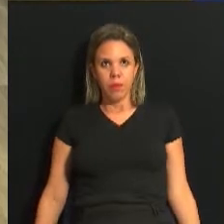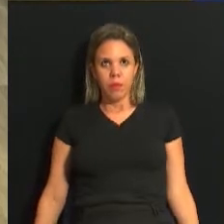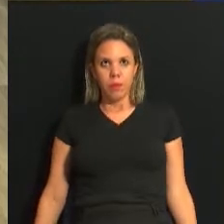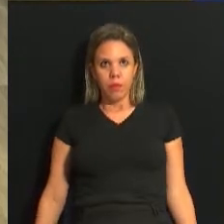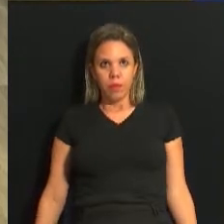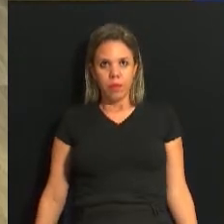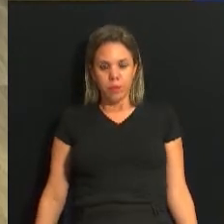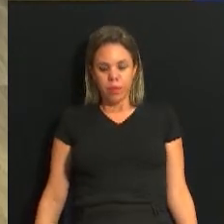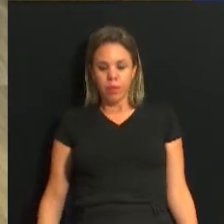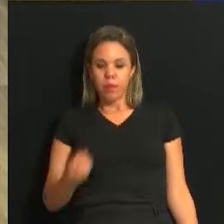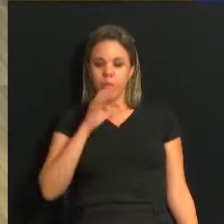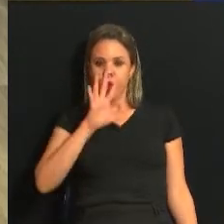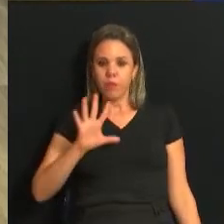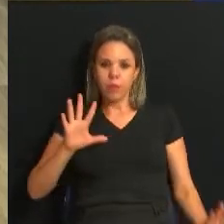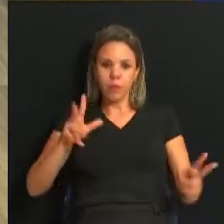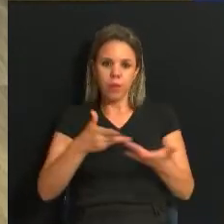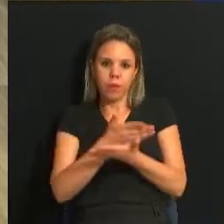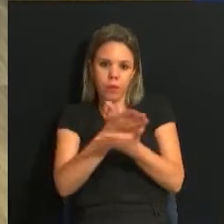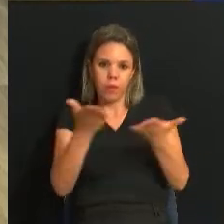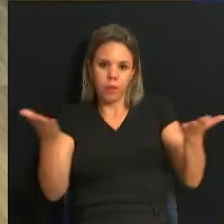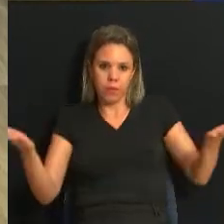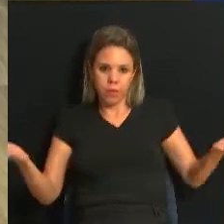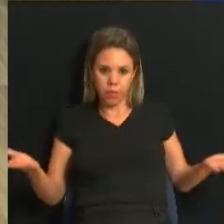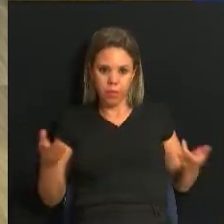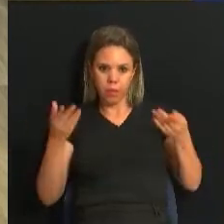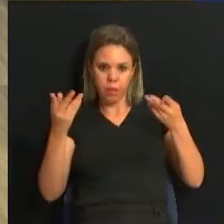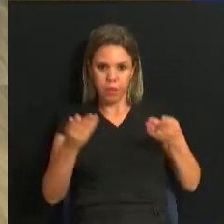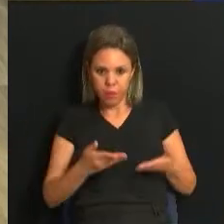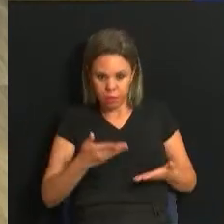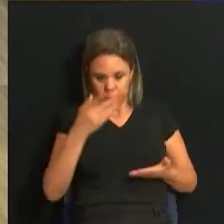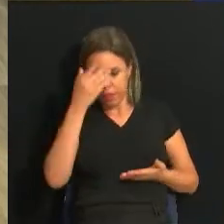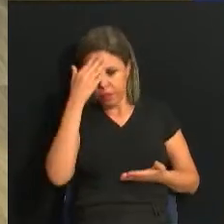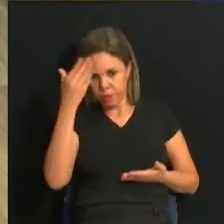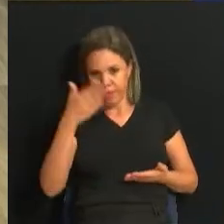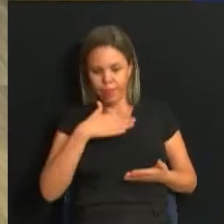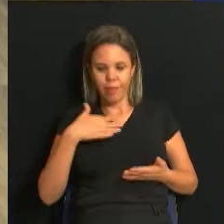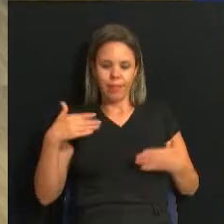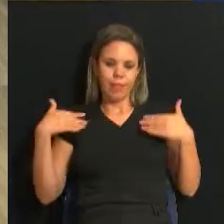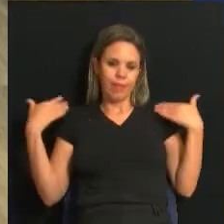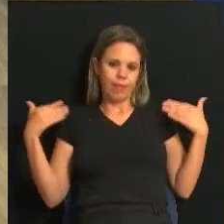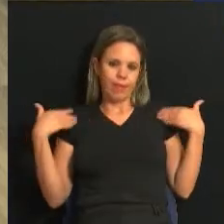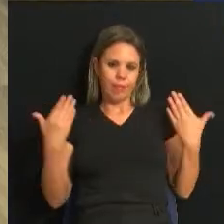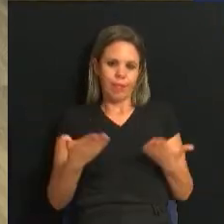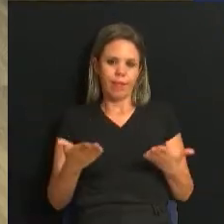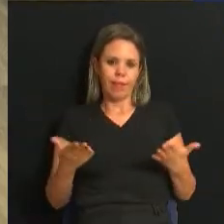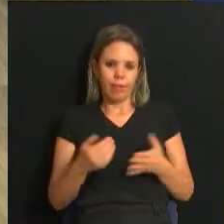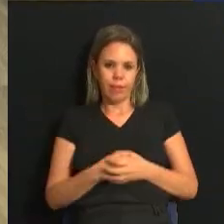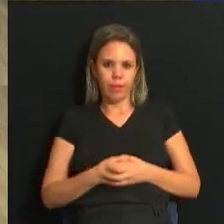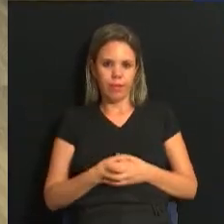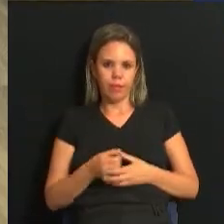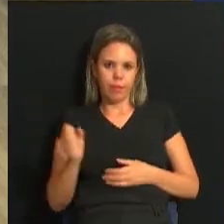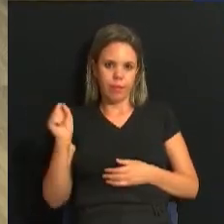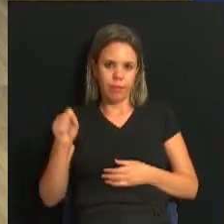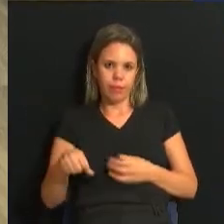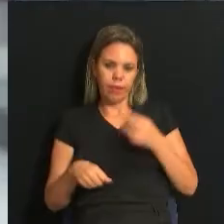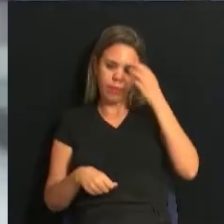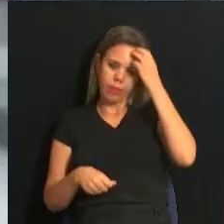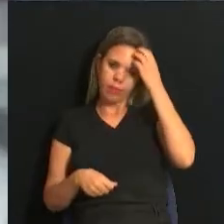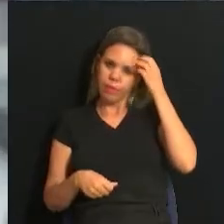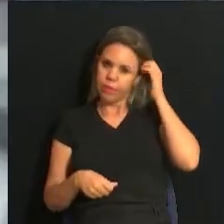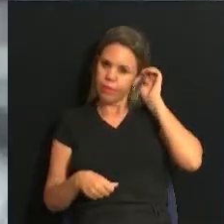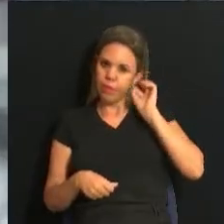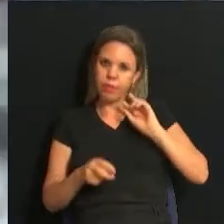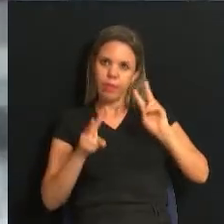Boa tarde, Gabriel. Muito obrigada pelo convite. É uma alegria estar aqui com vocês. E sim, essas questões